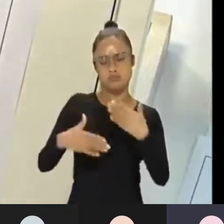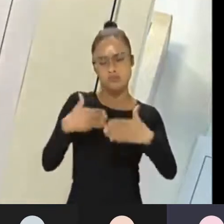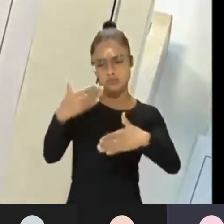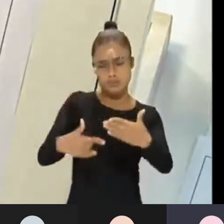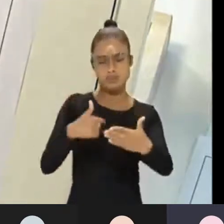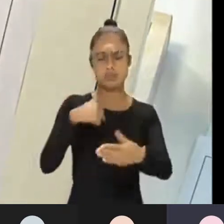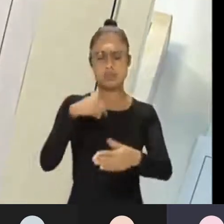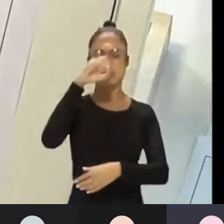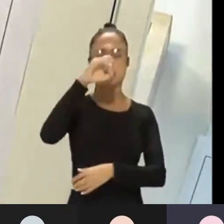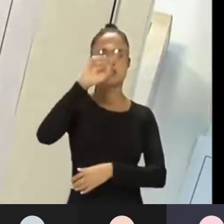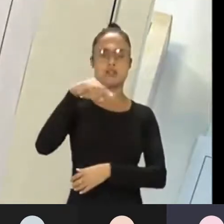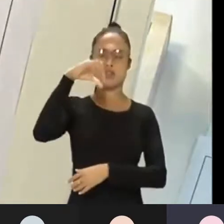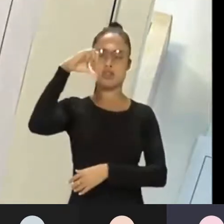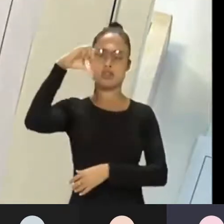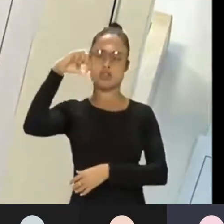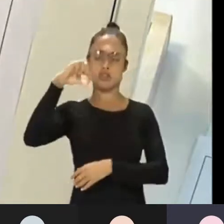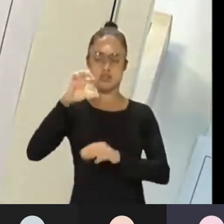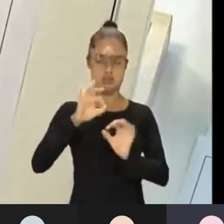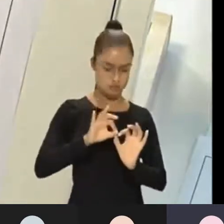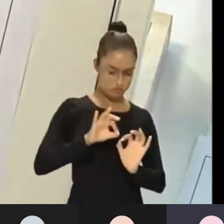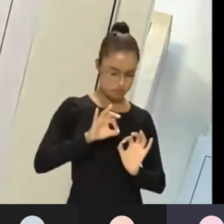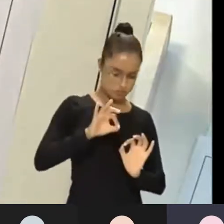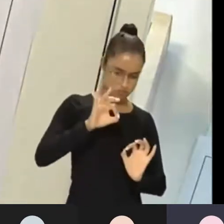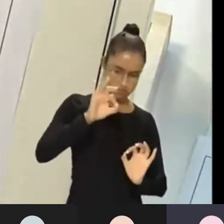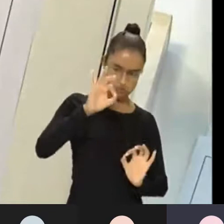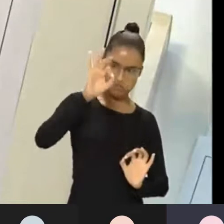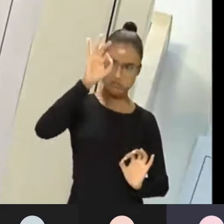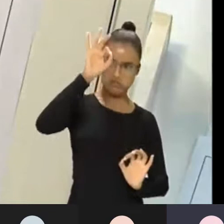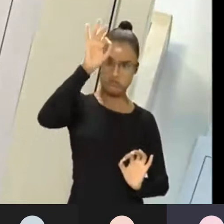Vou medir 0,9 agora de cima para baixo.